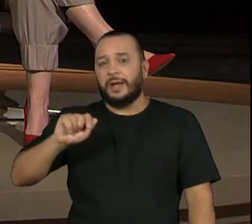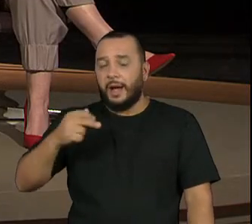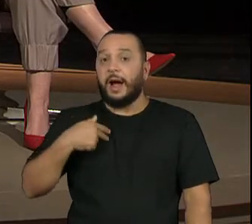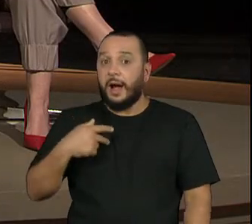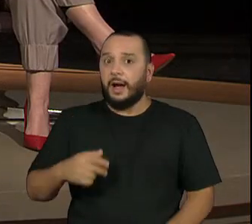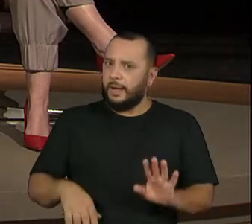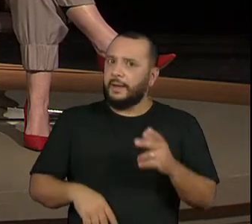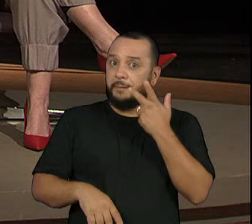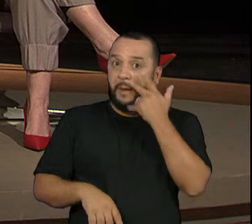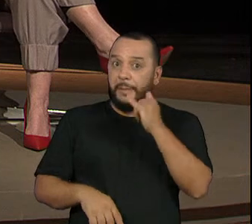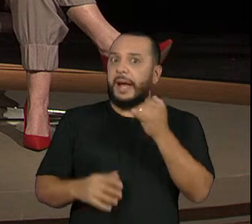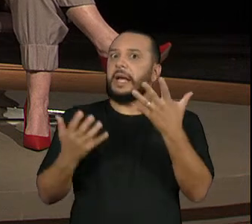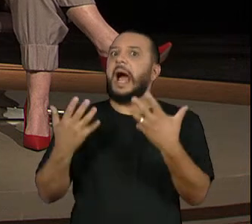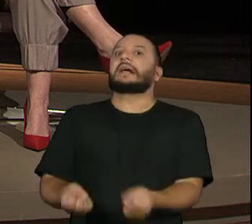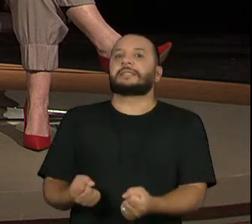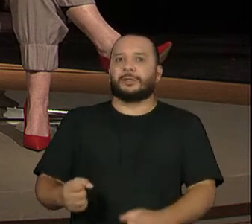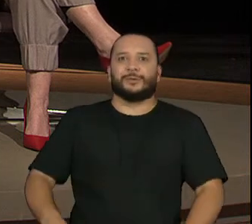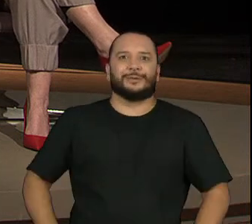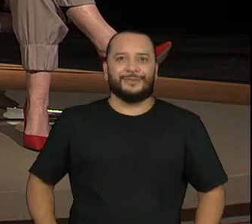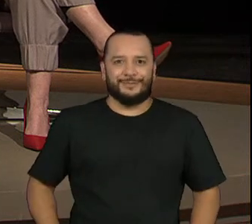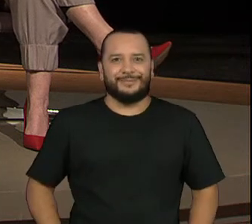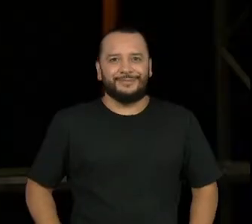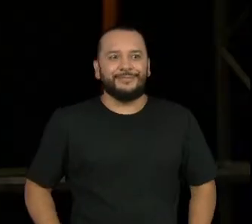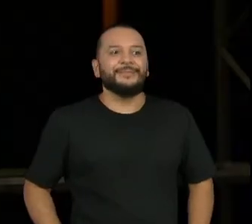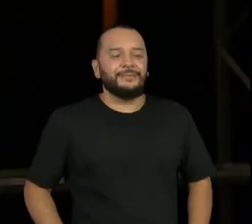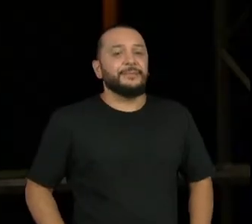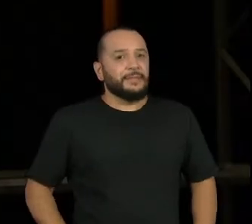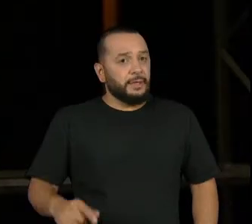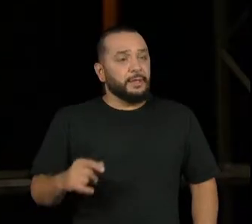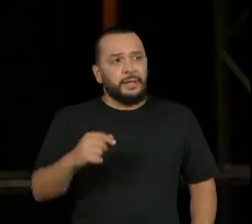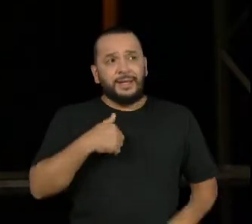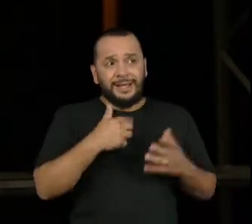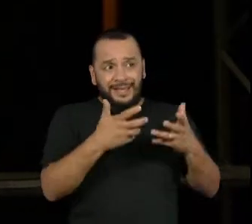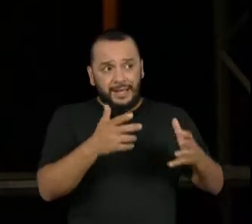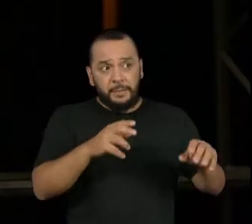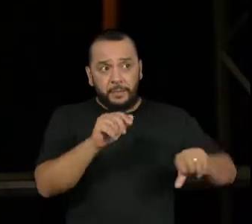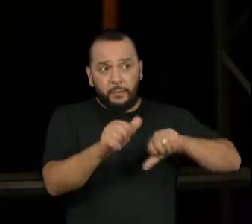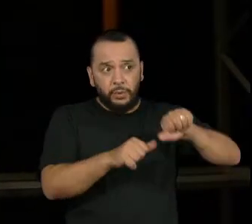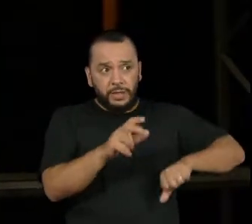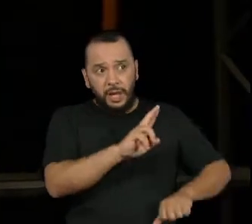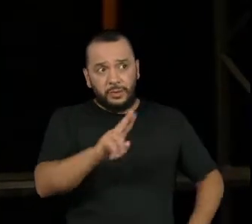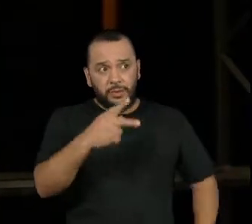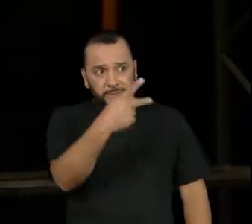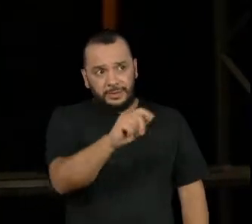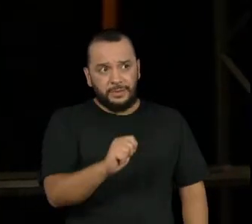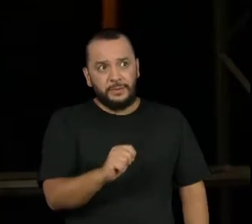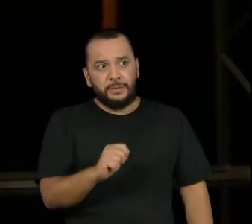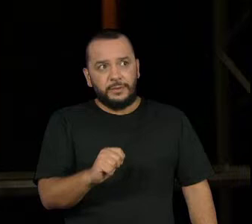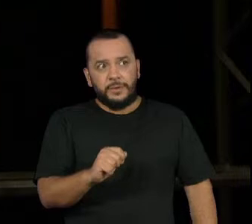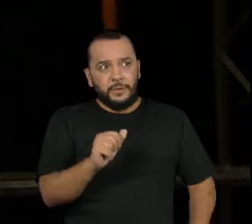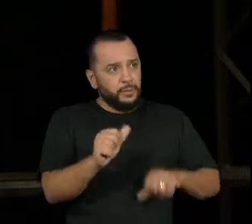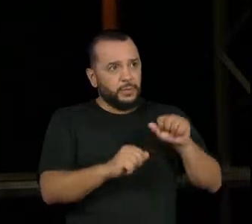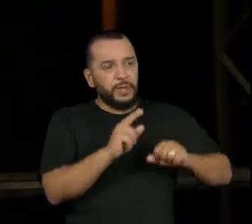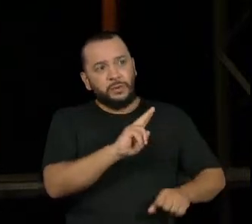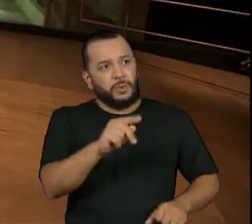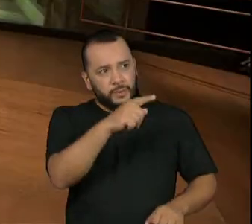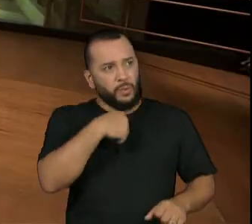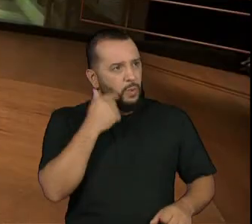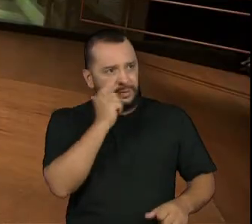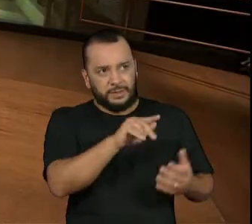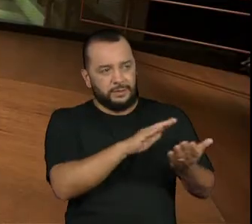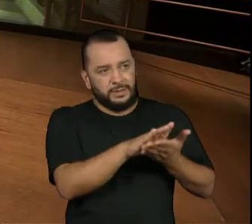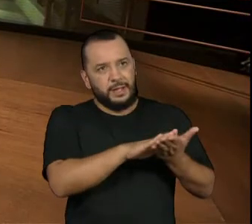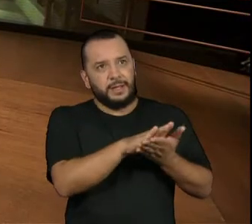porque tinha uma história que a gravadora queria mudar o seu nome, né? E aí, pelo jeito, não conseguiram, graças